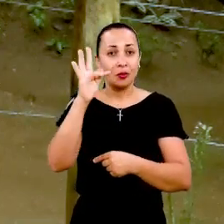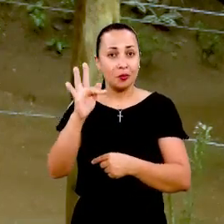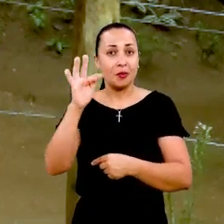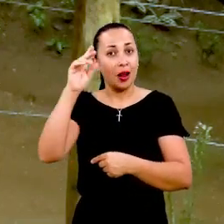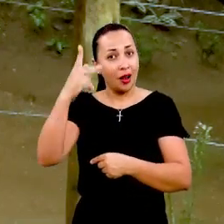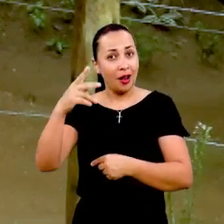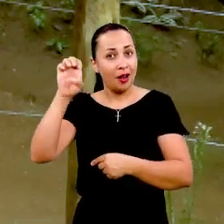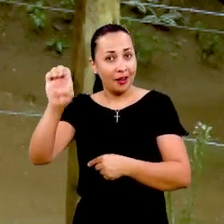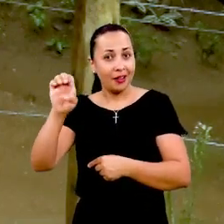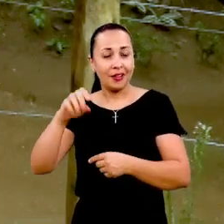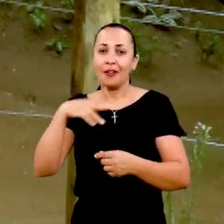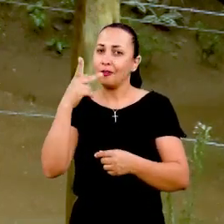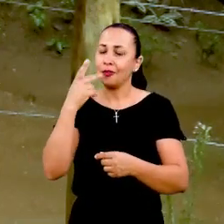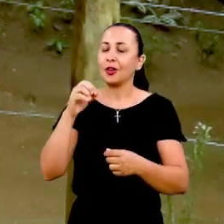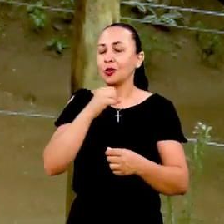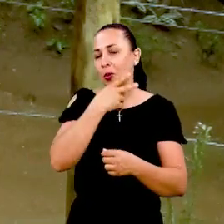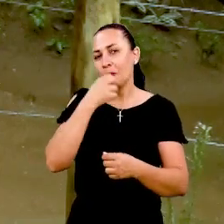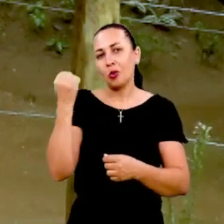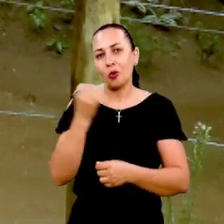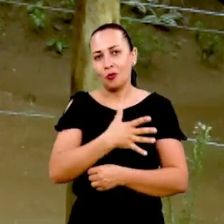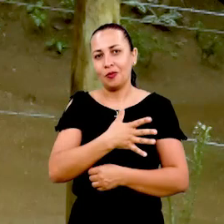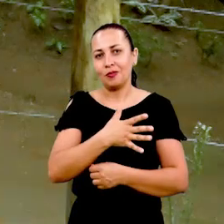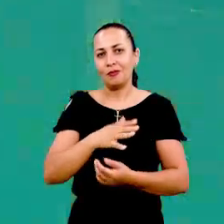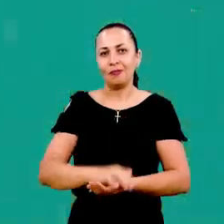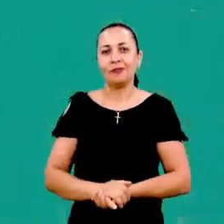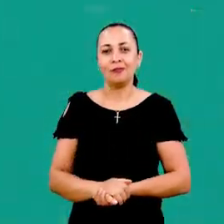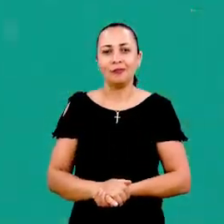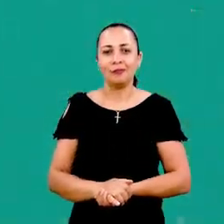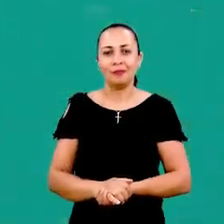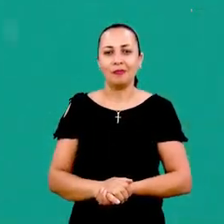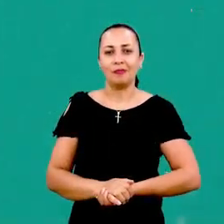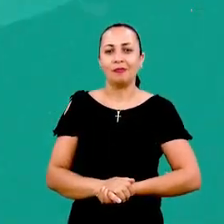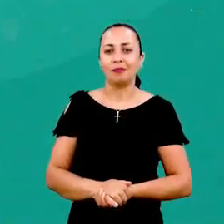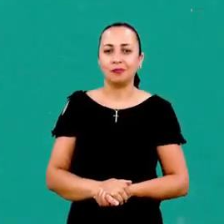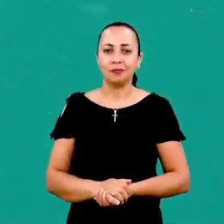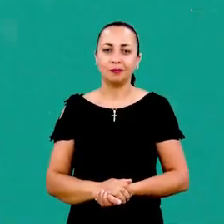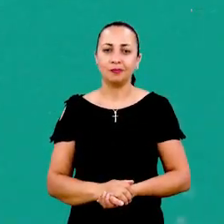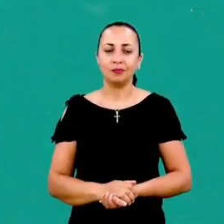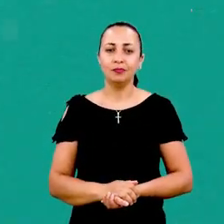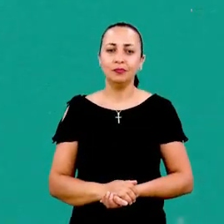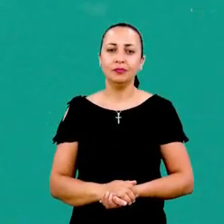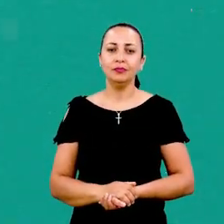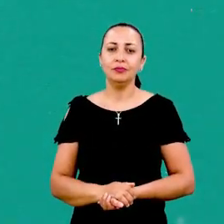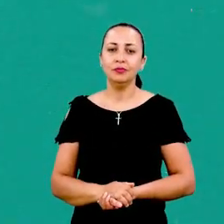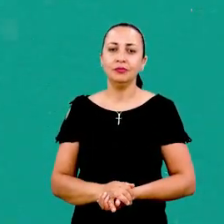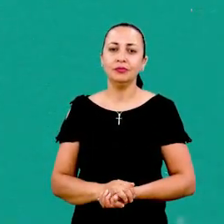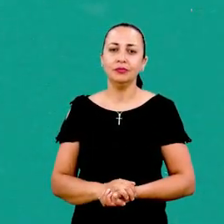Pernambuco contam para a gente os resultados desse estudo.